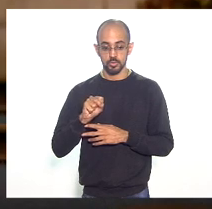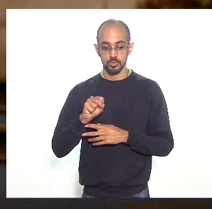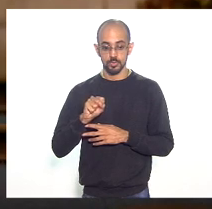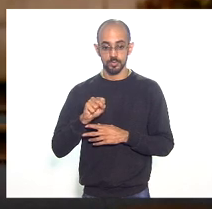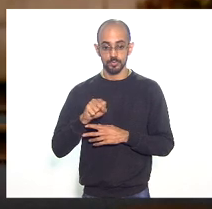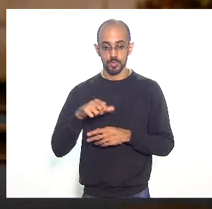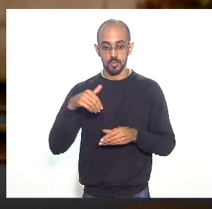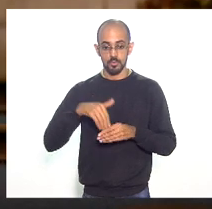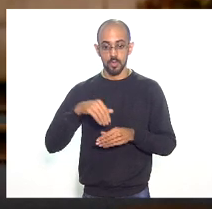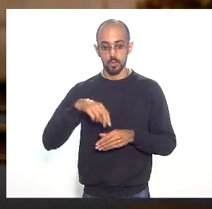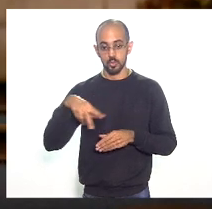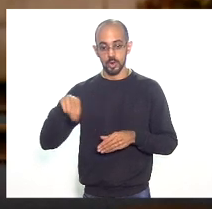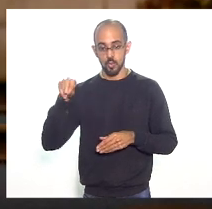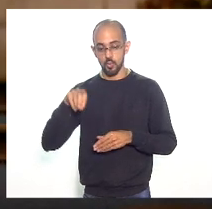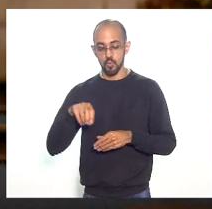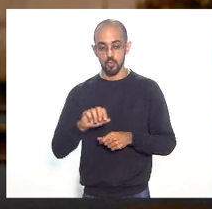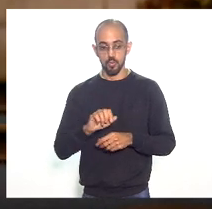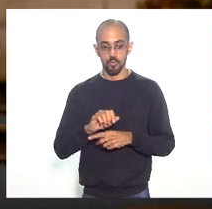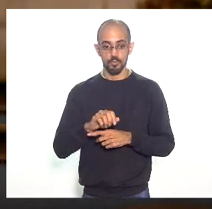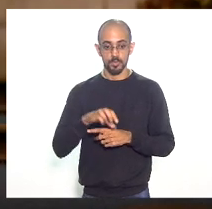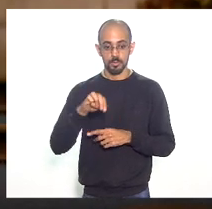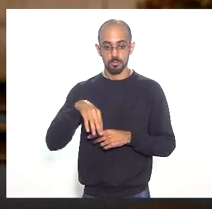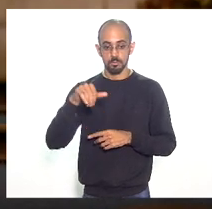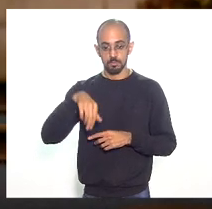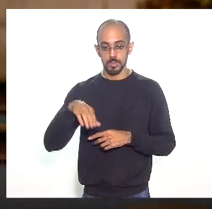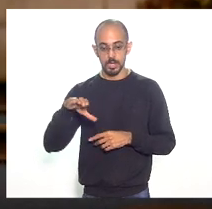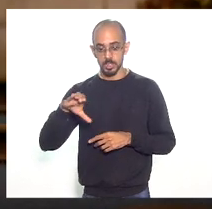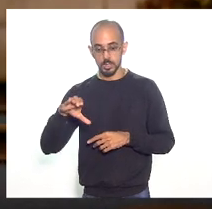Voto não, Presidente. Deputado Carlos Mink.